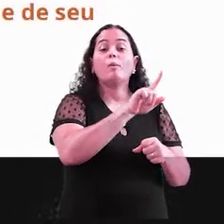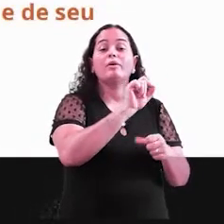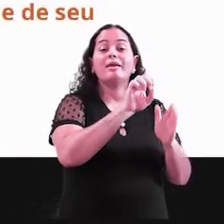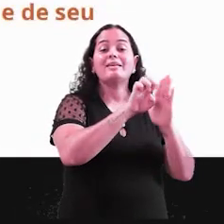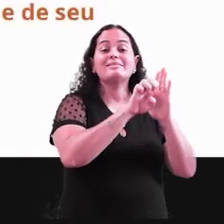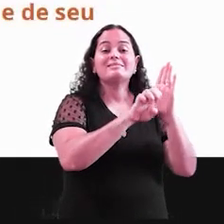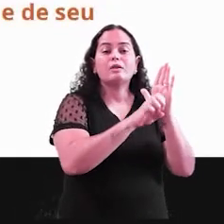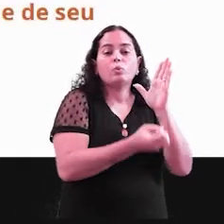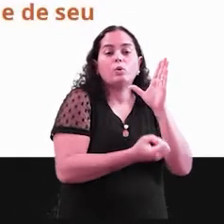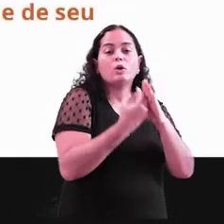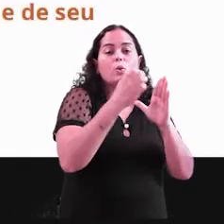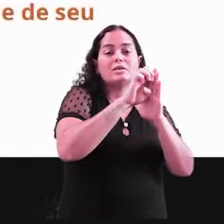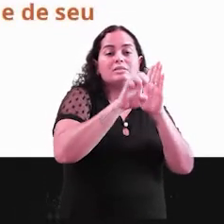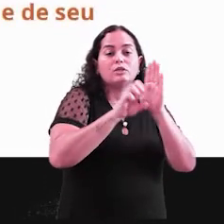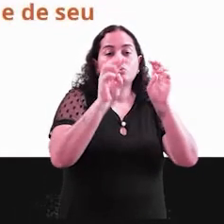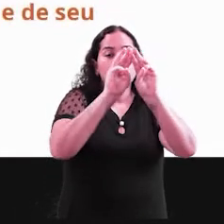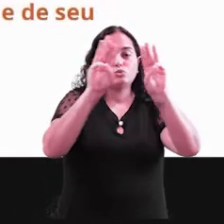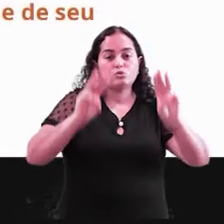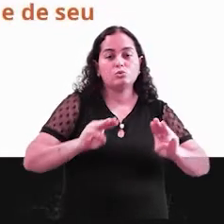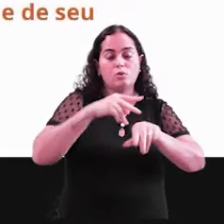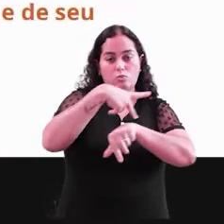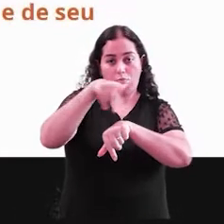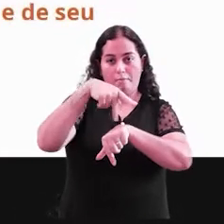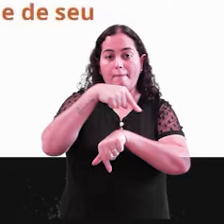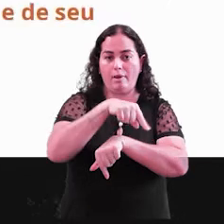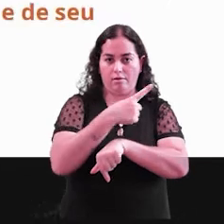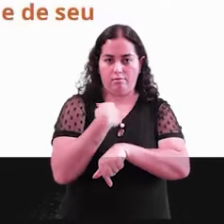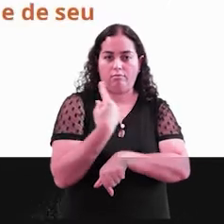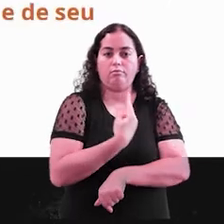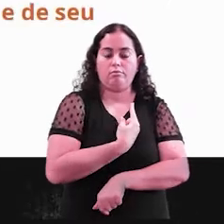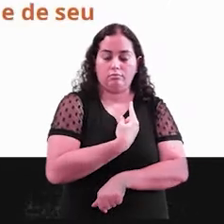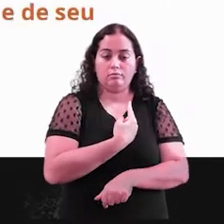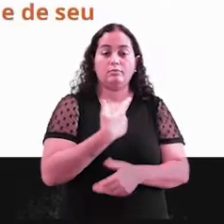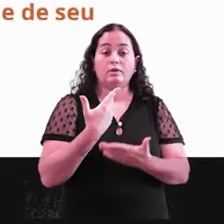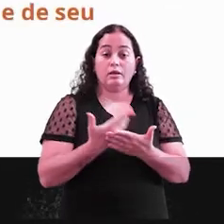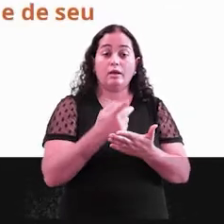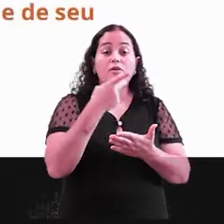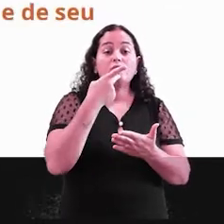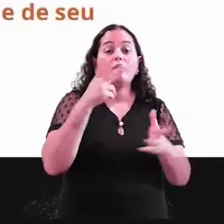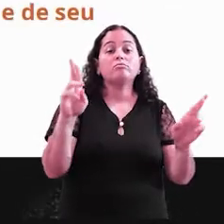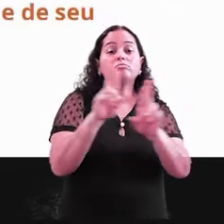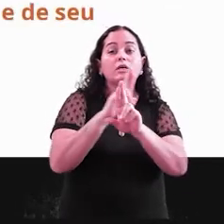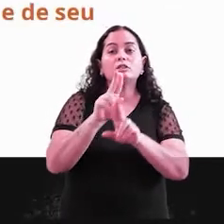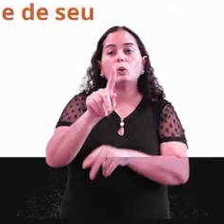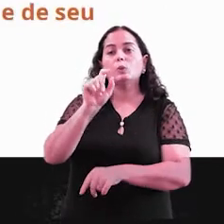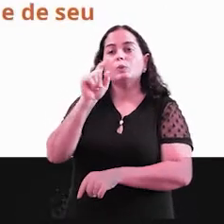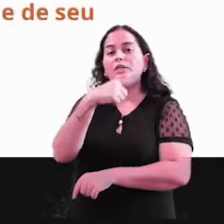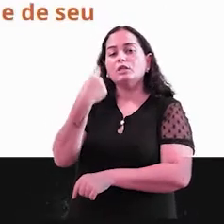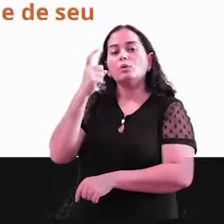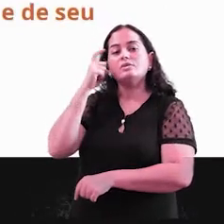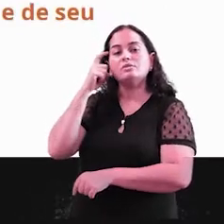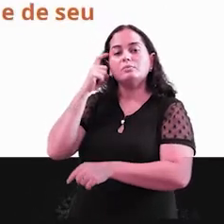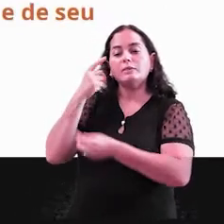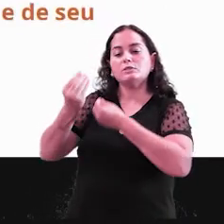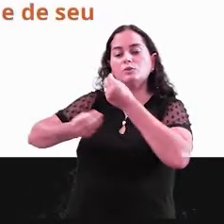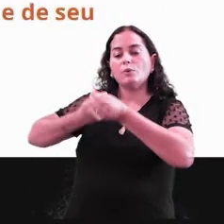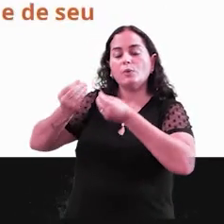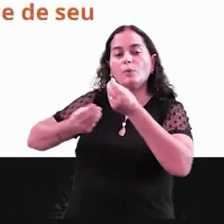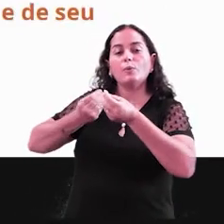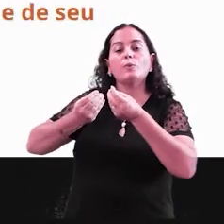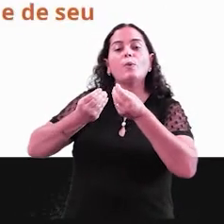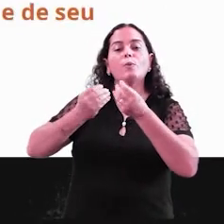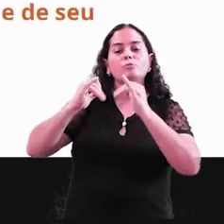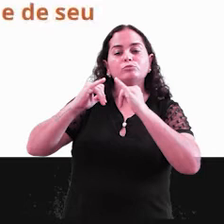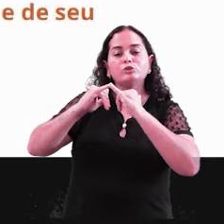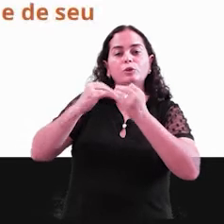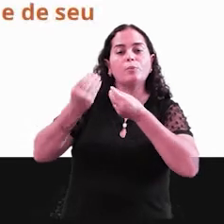país, e que traz uma relação do que é que a gente pensa das nossas instituições